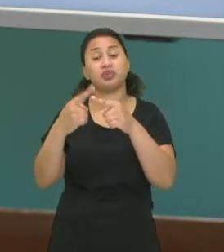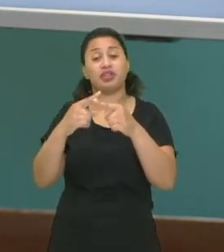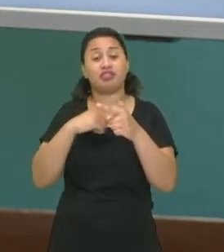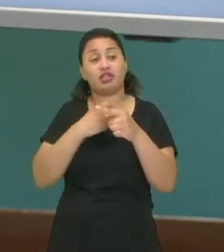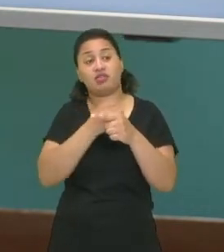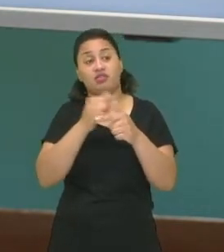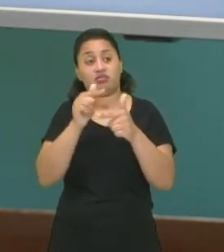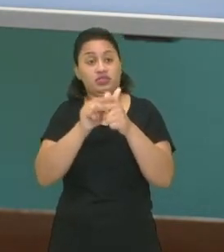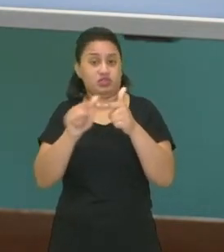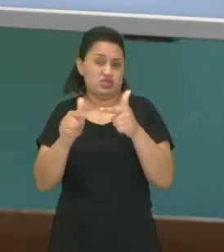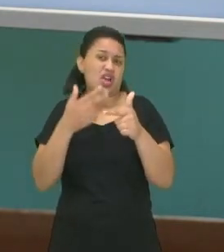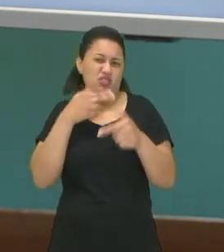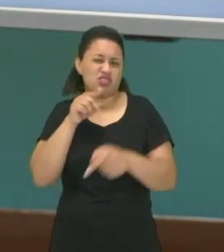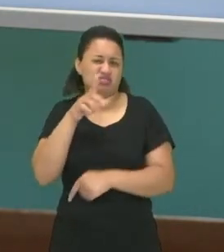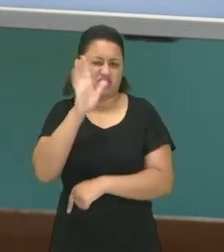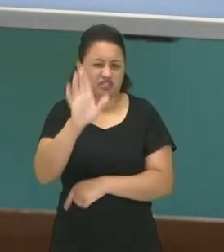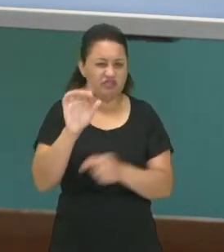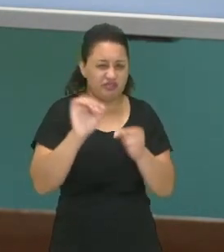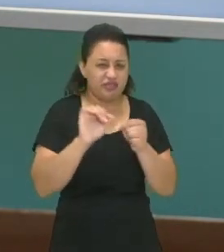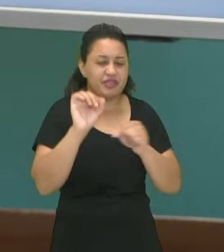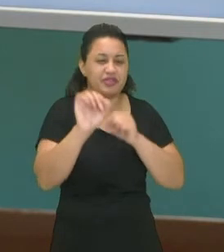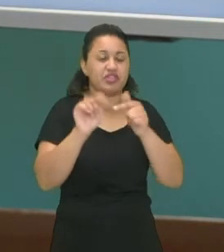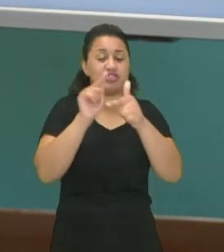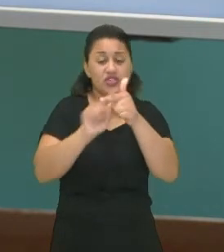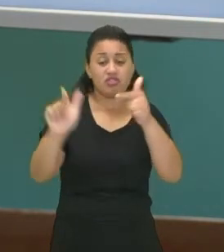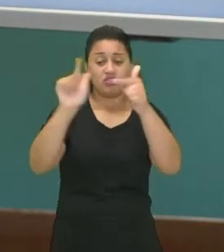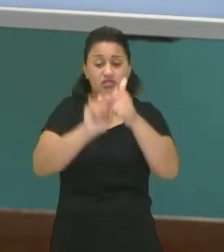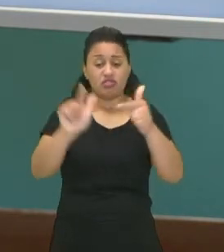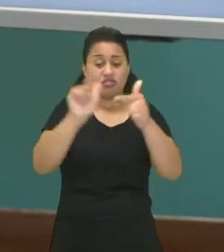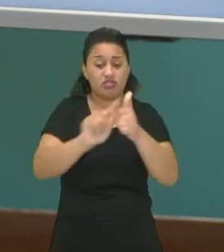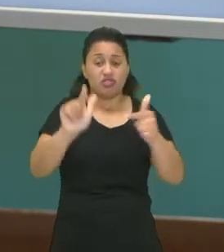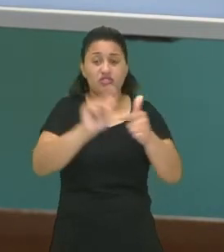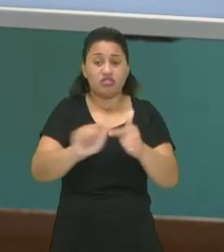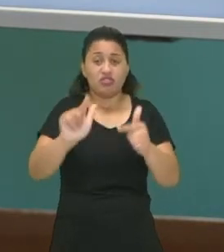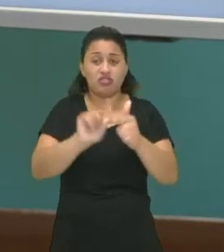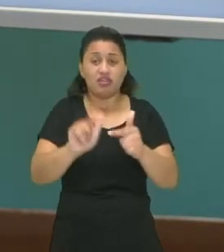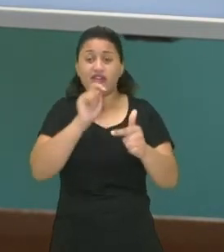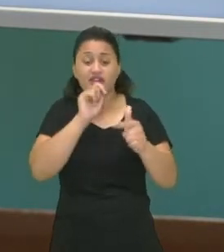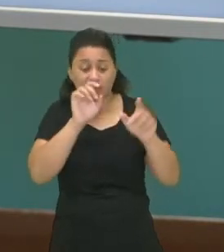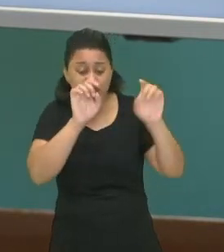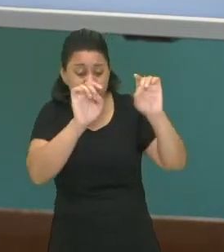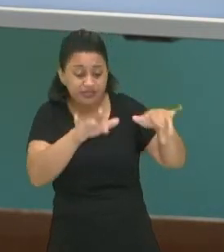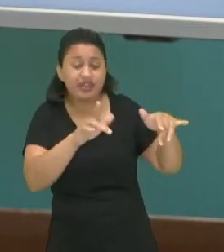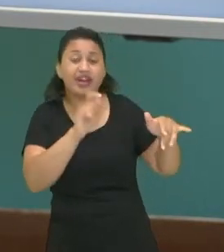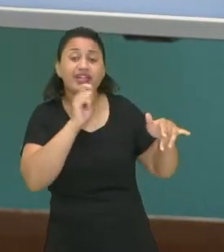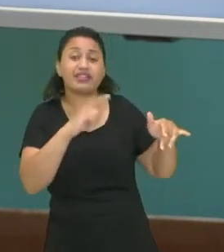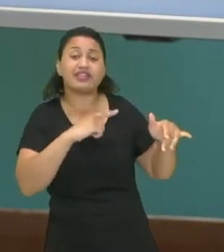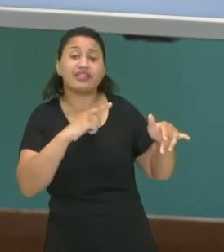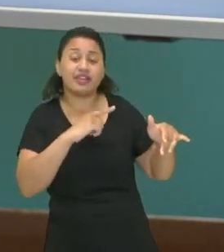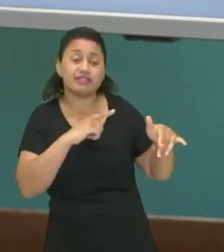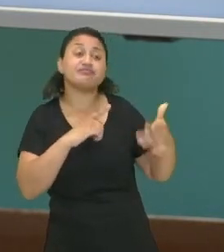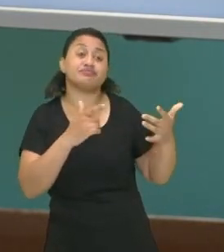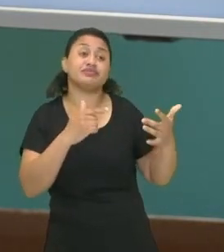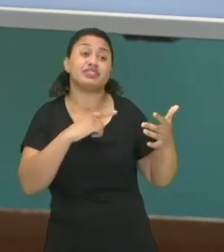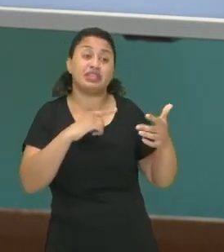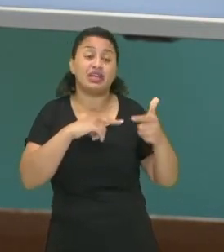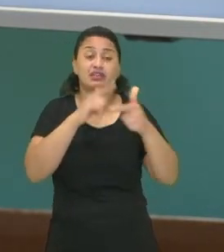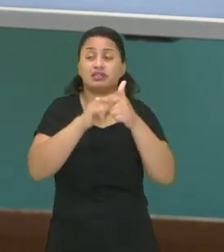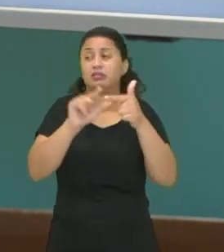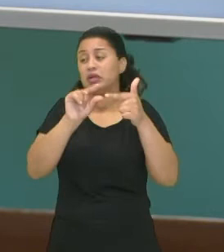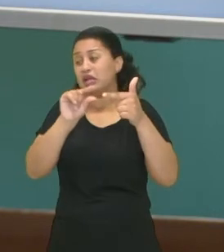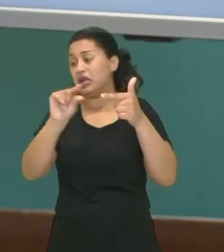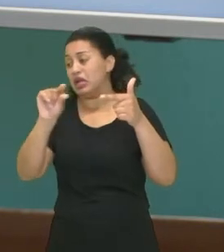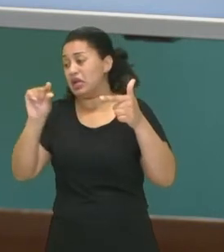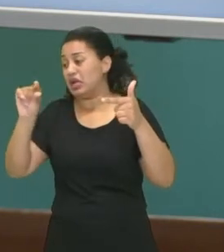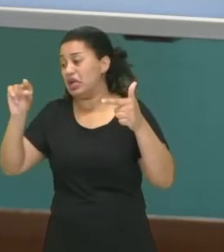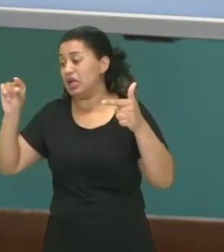né? Você já deve ter feito alguma delas, que você divide, divide, divide, nunca tem fim, né? Então, a gente tem lá, né, uma divisão que é infinita, né? Tem